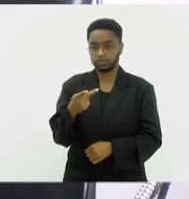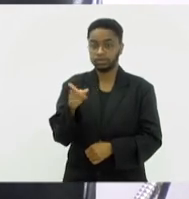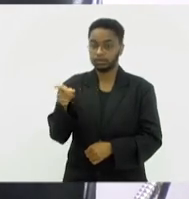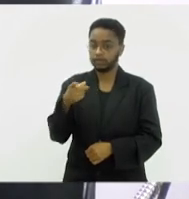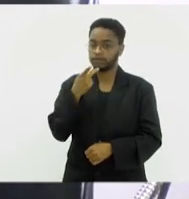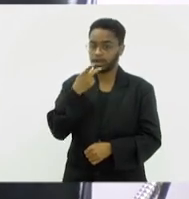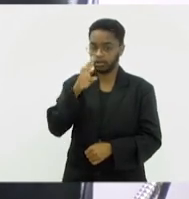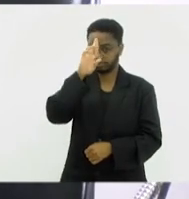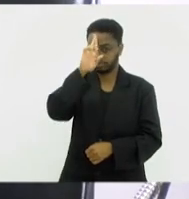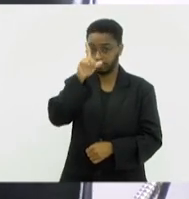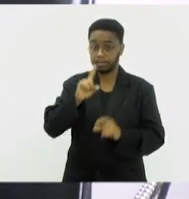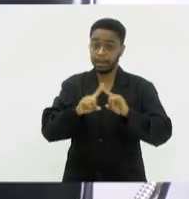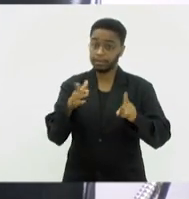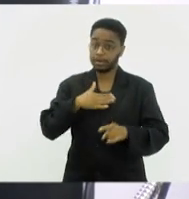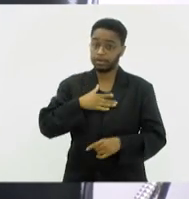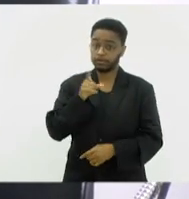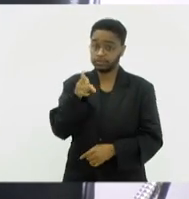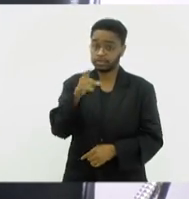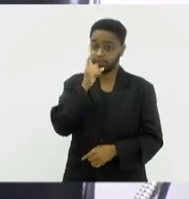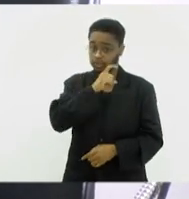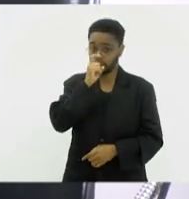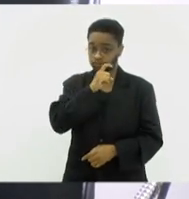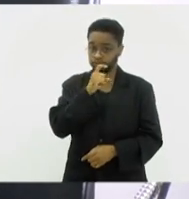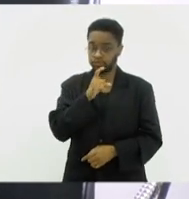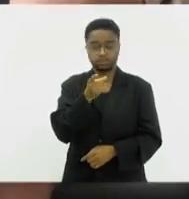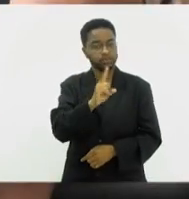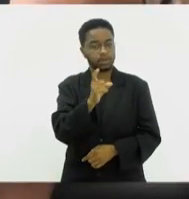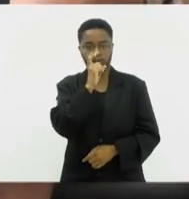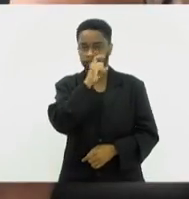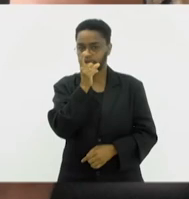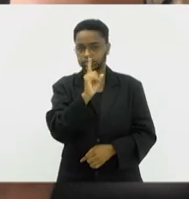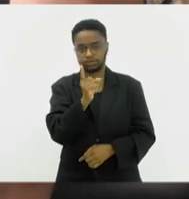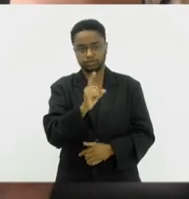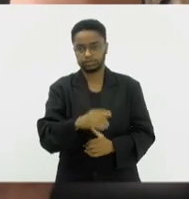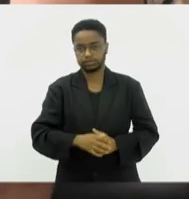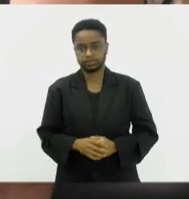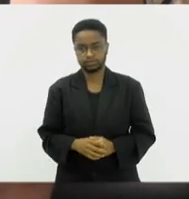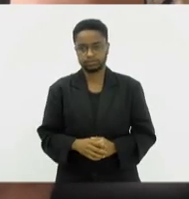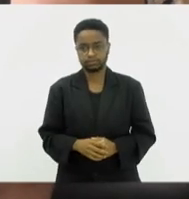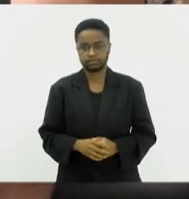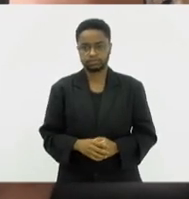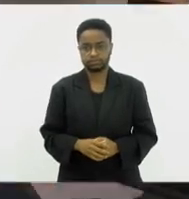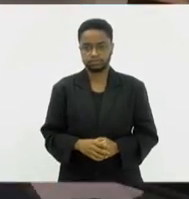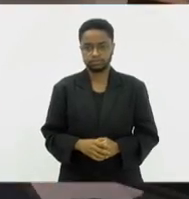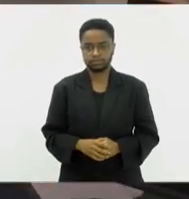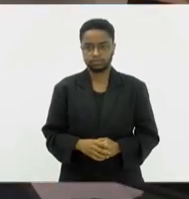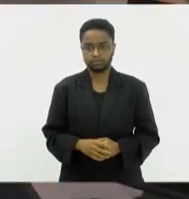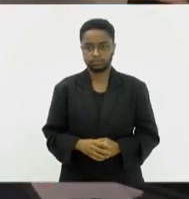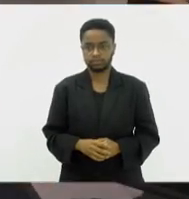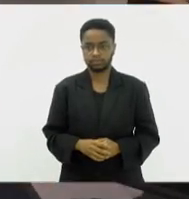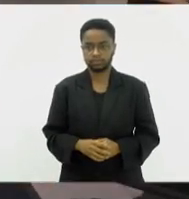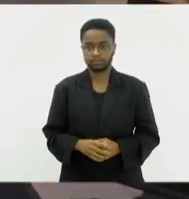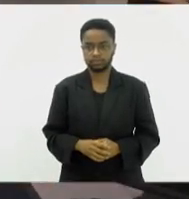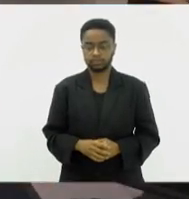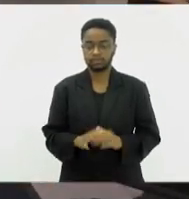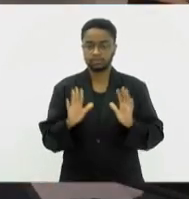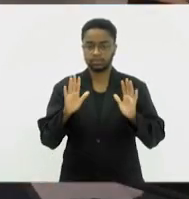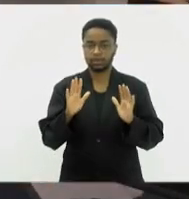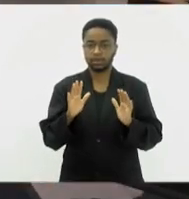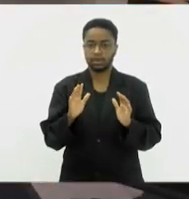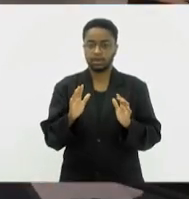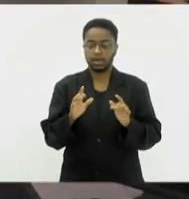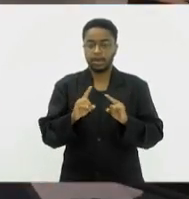equivocou, mas para mim o senhor mentiu para mim. Não, não mentiu. É, se me permite, deputado. Não, só um minutinho, só um minutinho. É diferente. Tá aí,